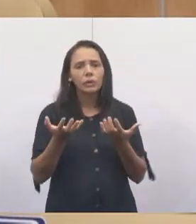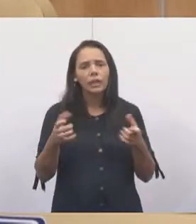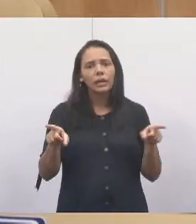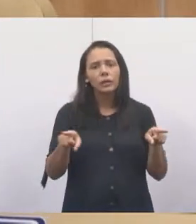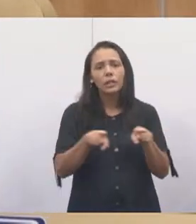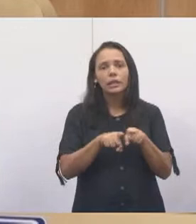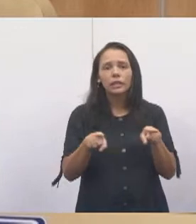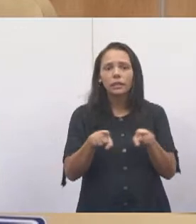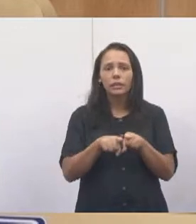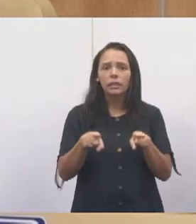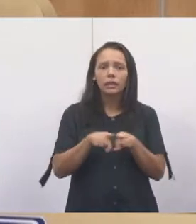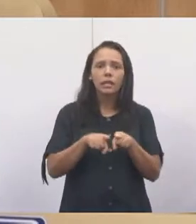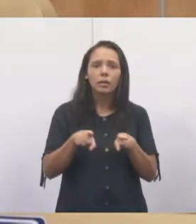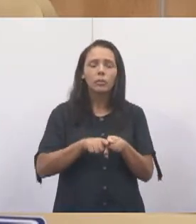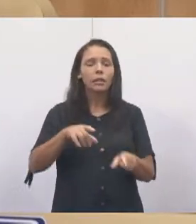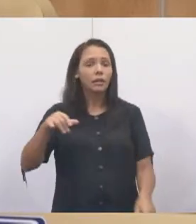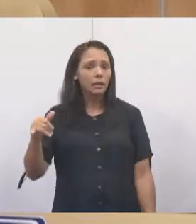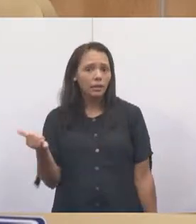quero